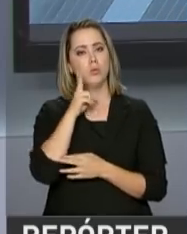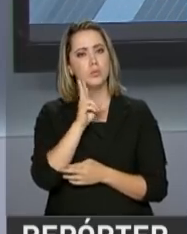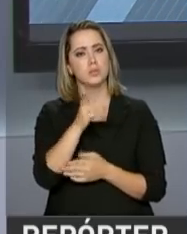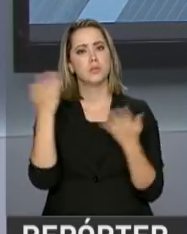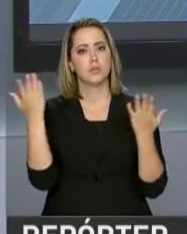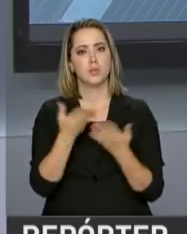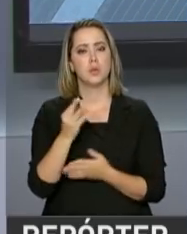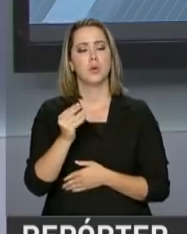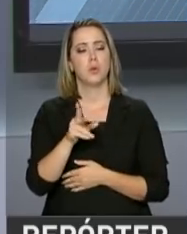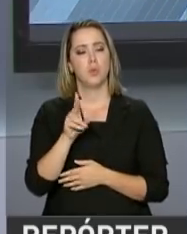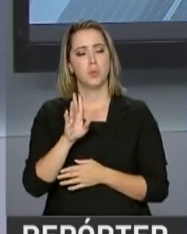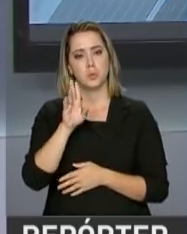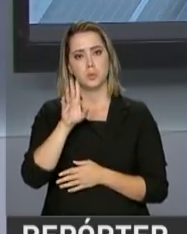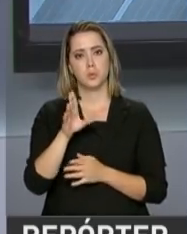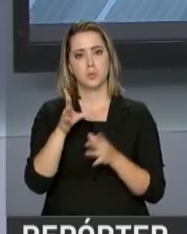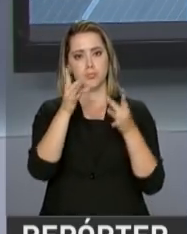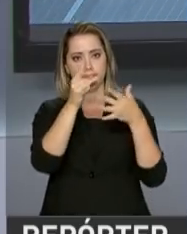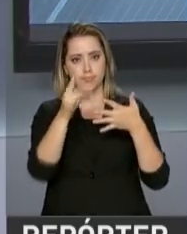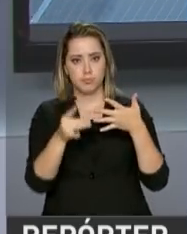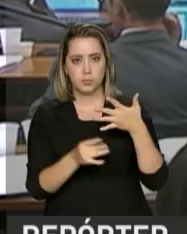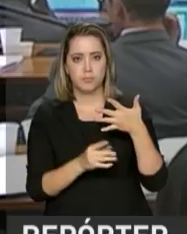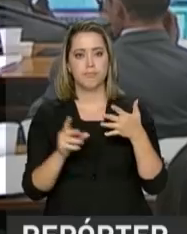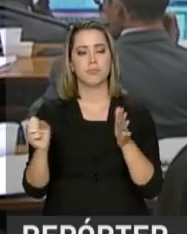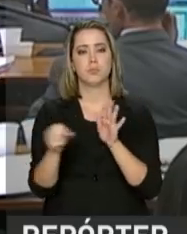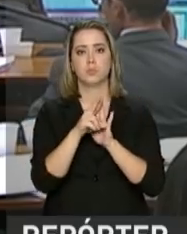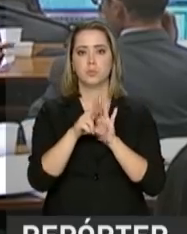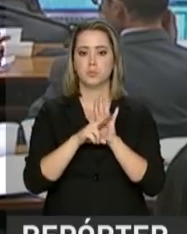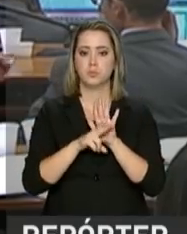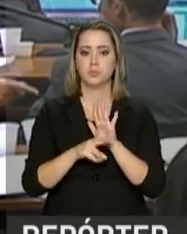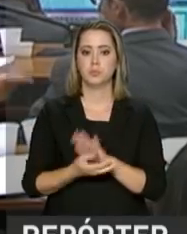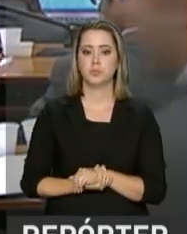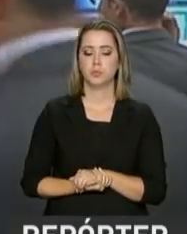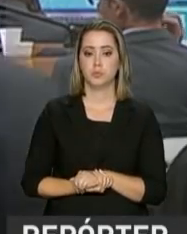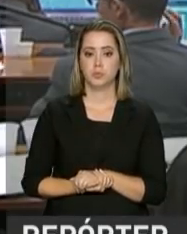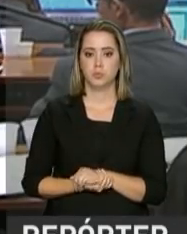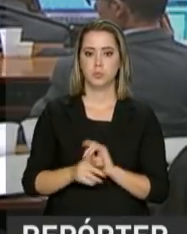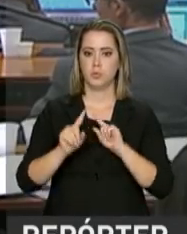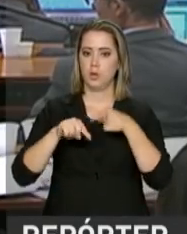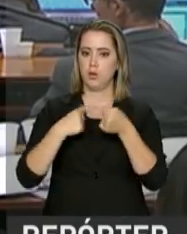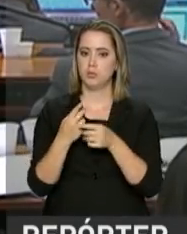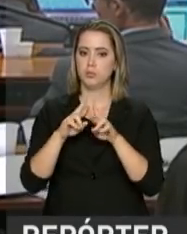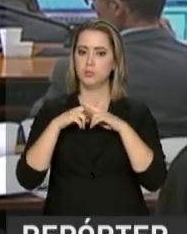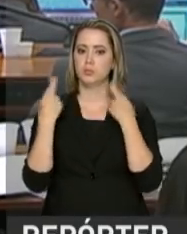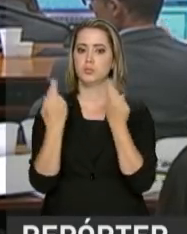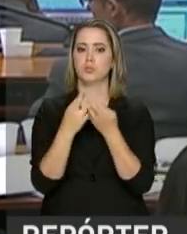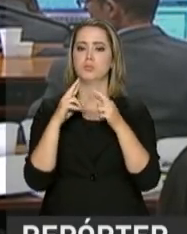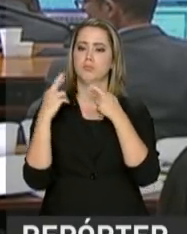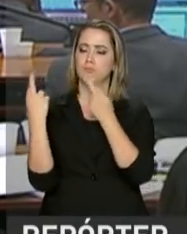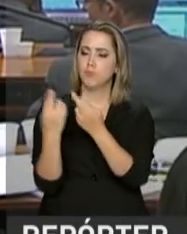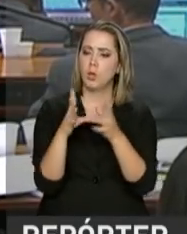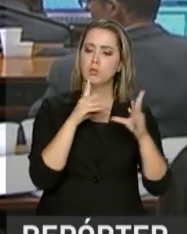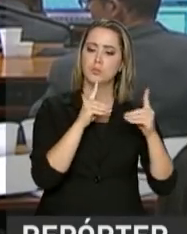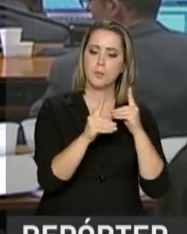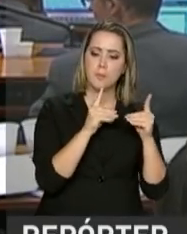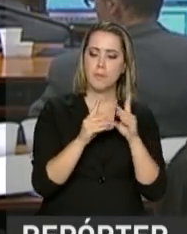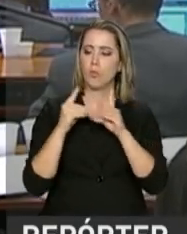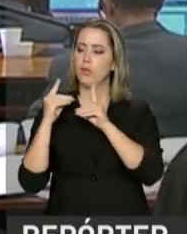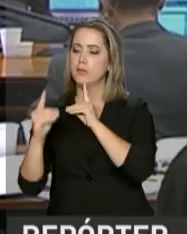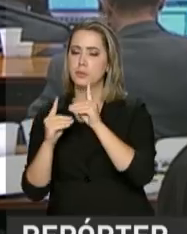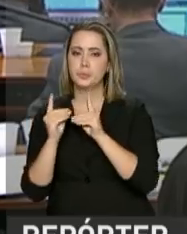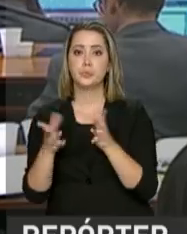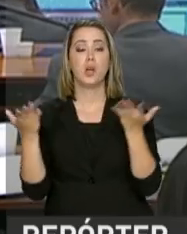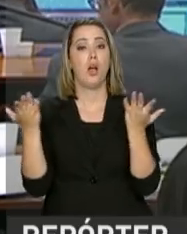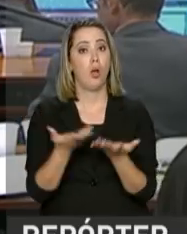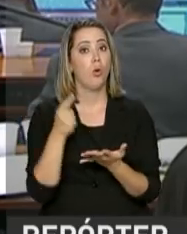acompanha os principais pontos da reforma Arnaldo depois de audiências públicas e debates chegou a hora da